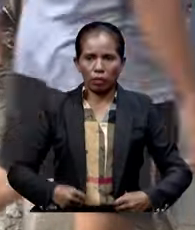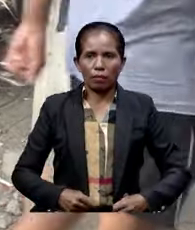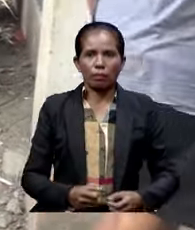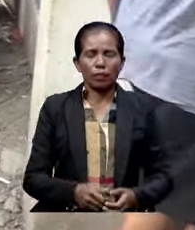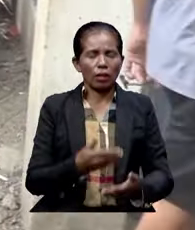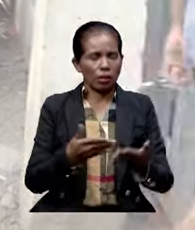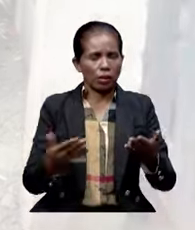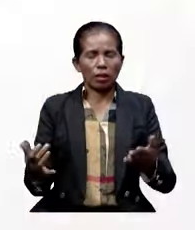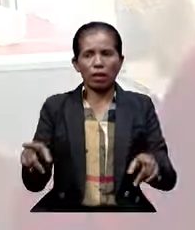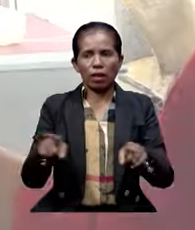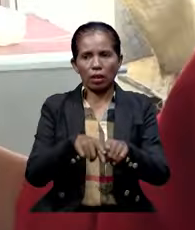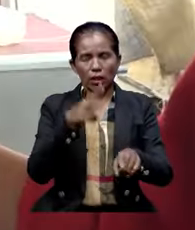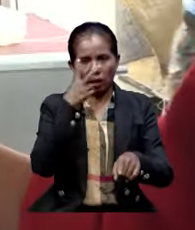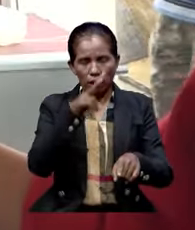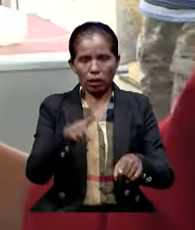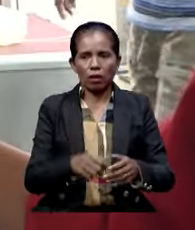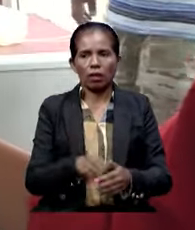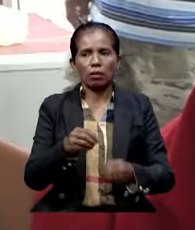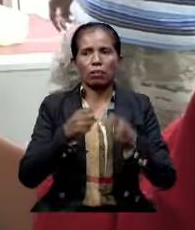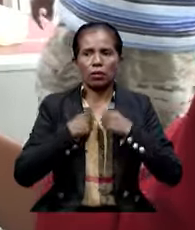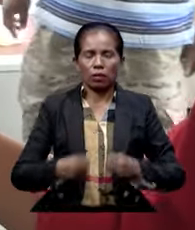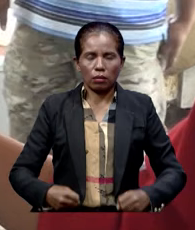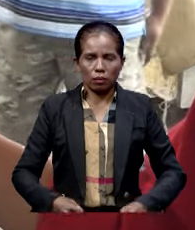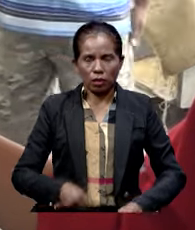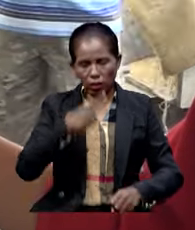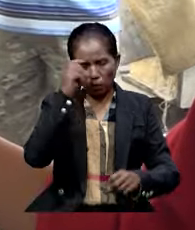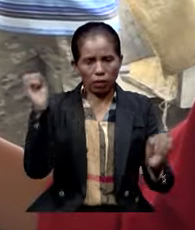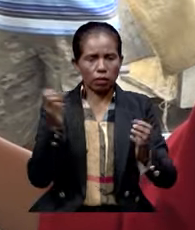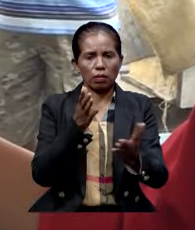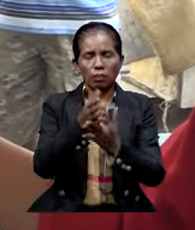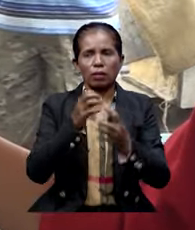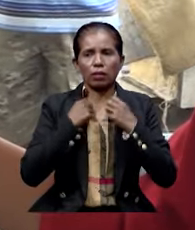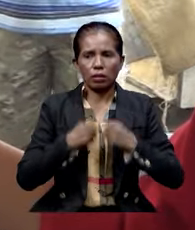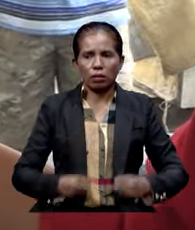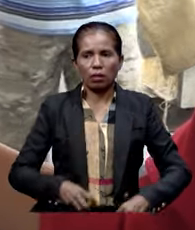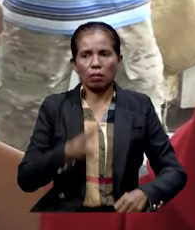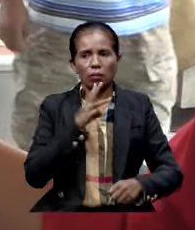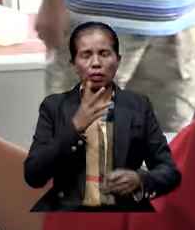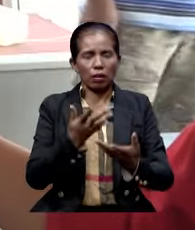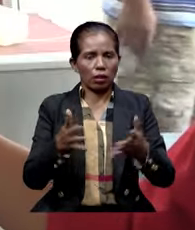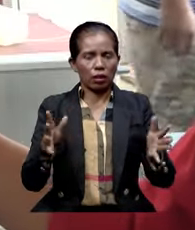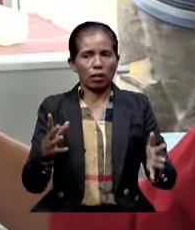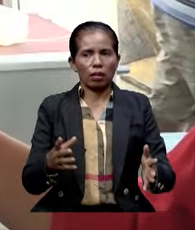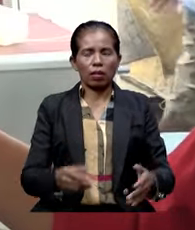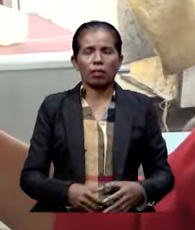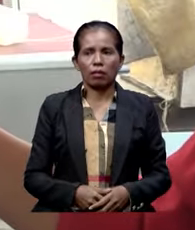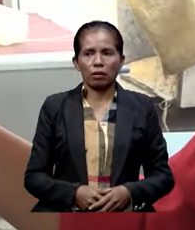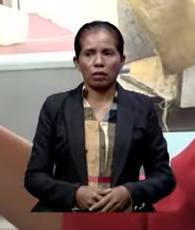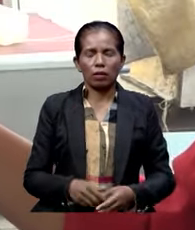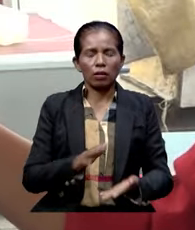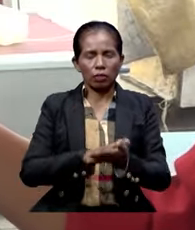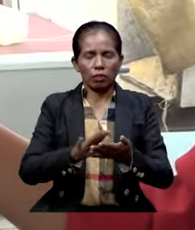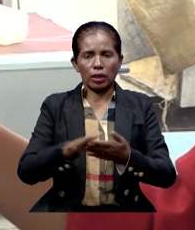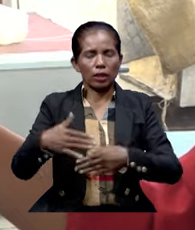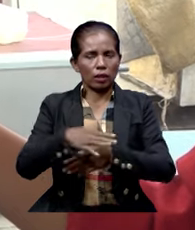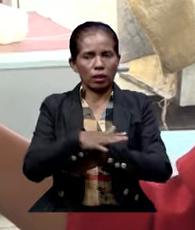ne harede, kone samas ne, kole ba Saudi ne las tamba ba Saudi. Beda lah ya, beda fuera senen atau be orifasikan, ne